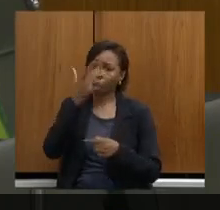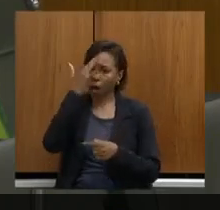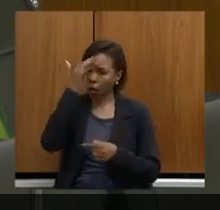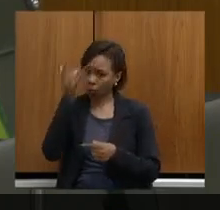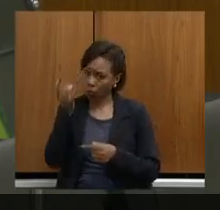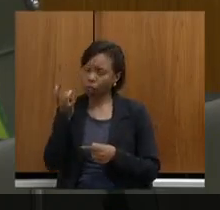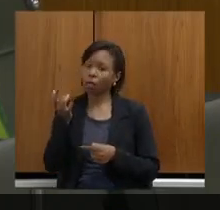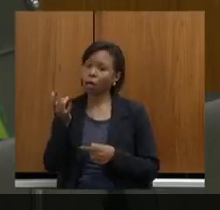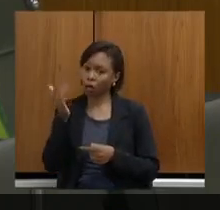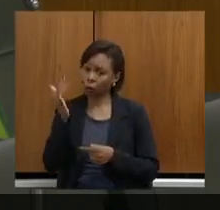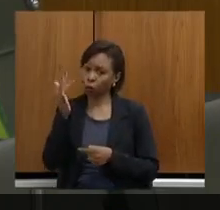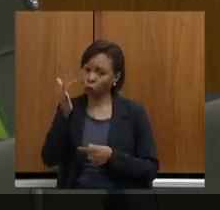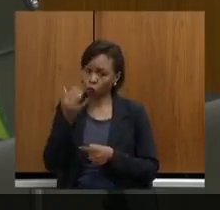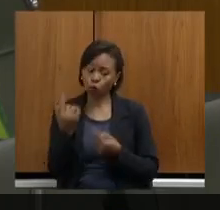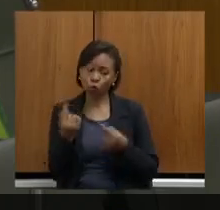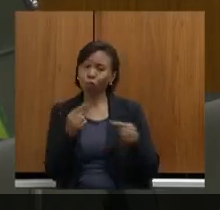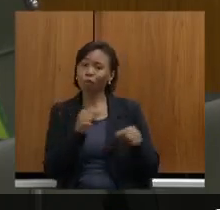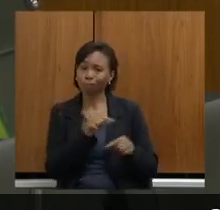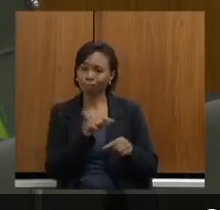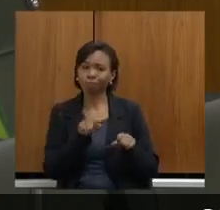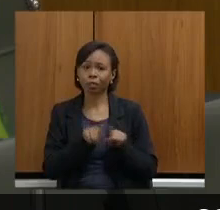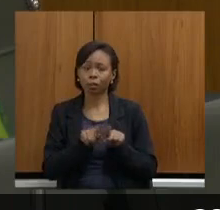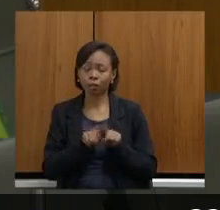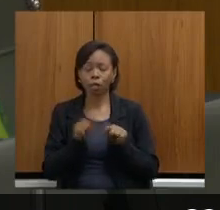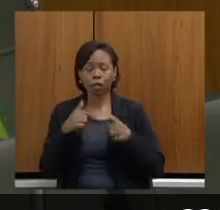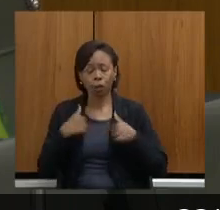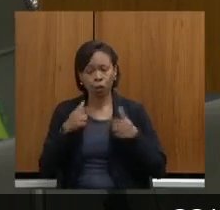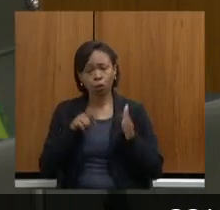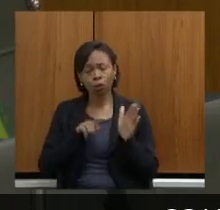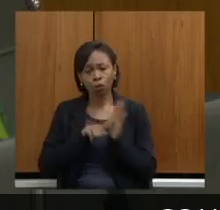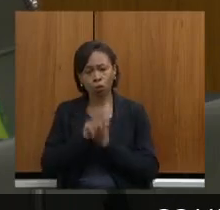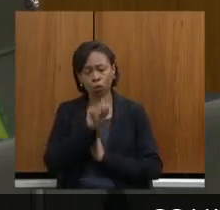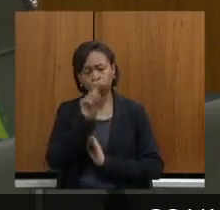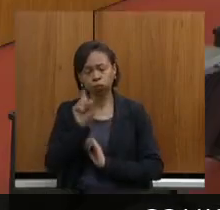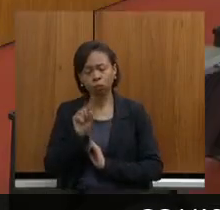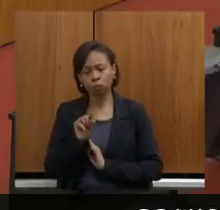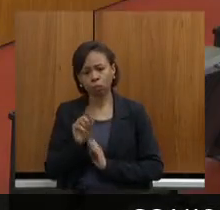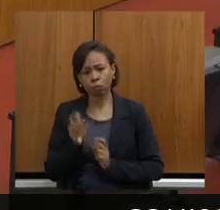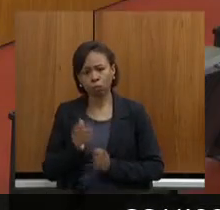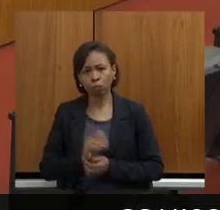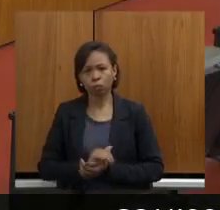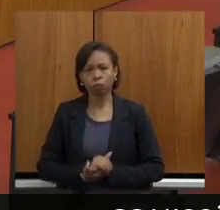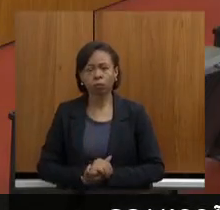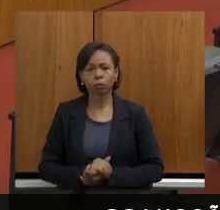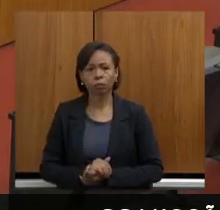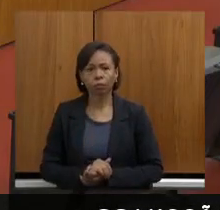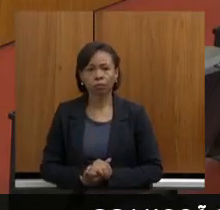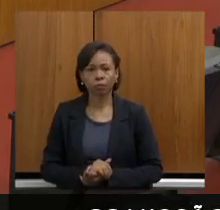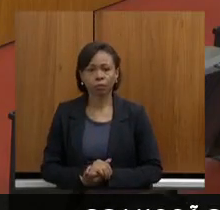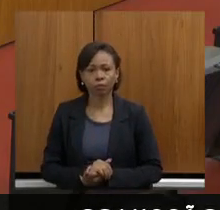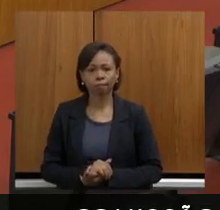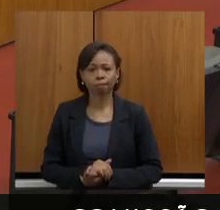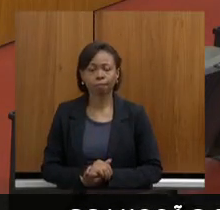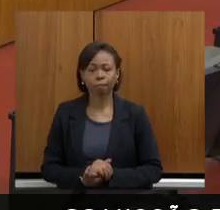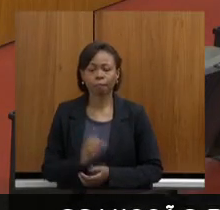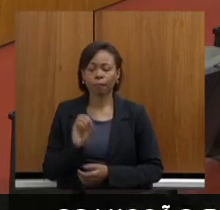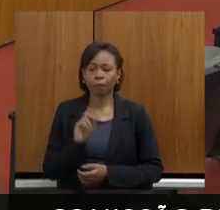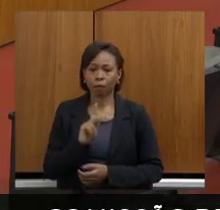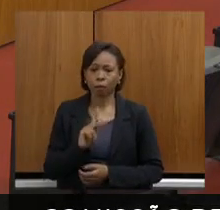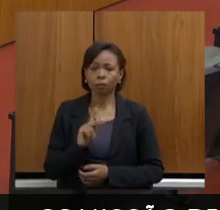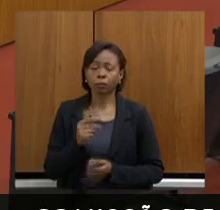excelência a razão faça essa ponderação que eu poderia fazer isso é entendendo